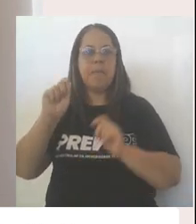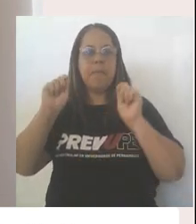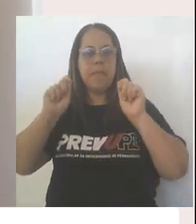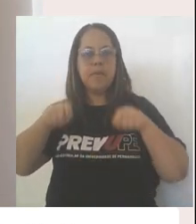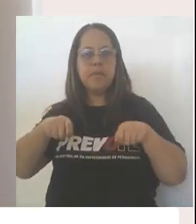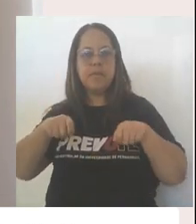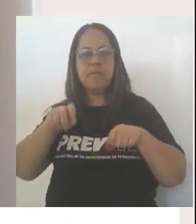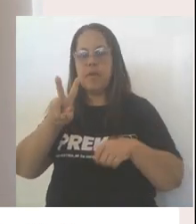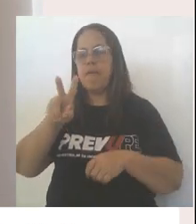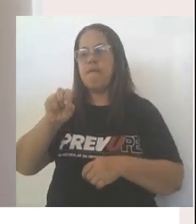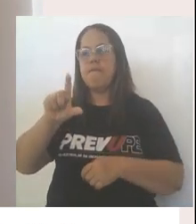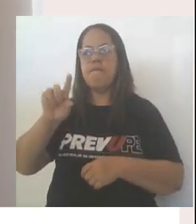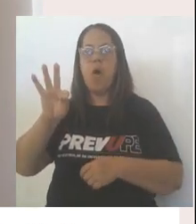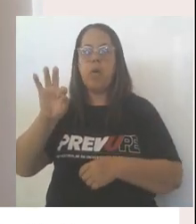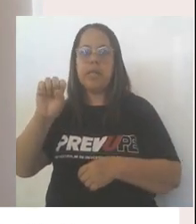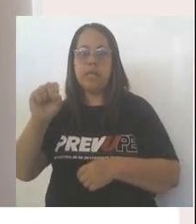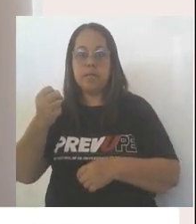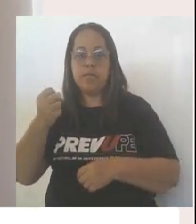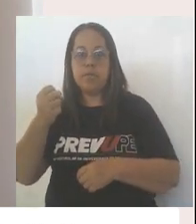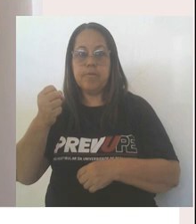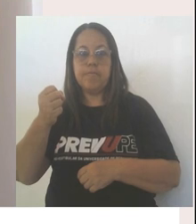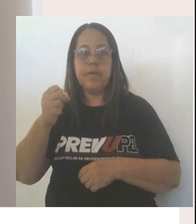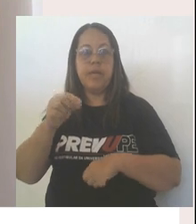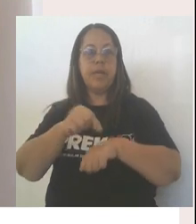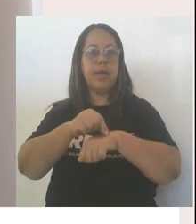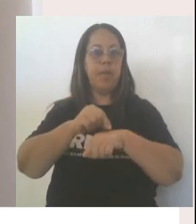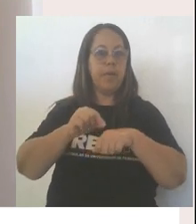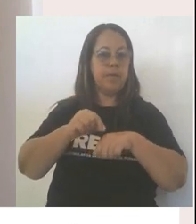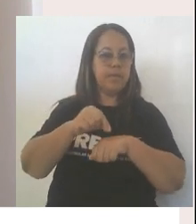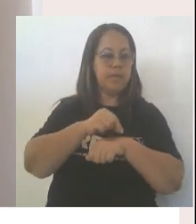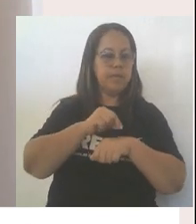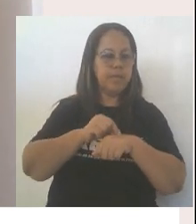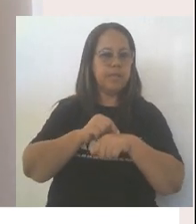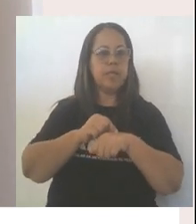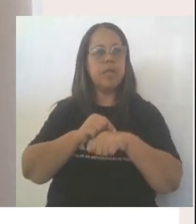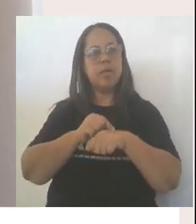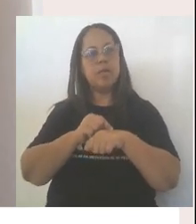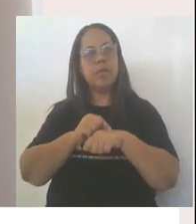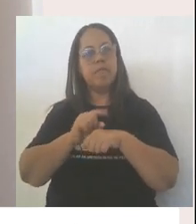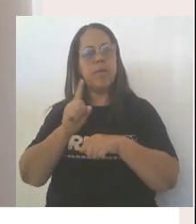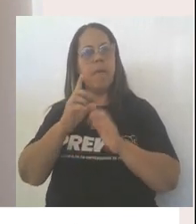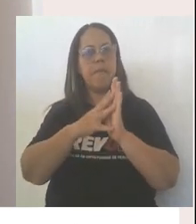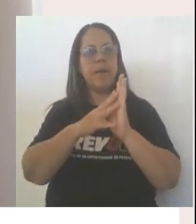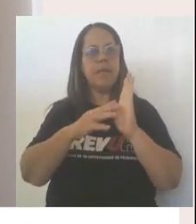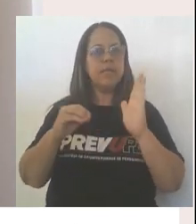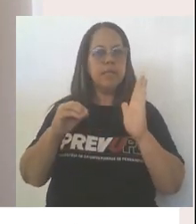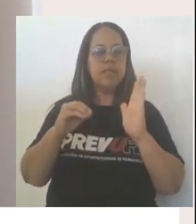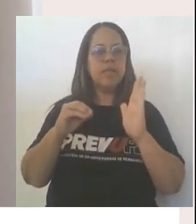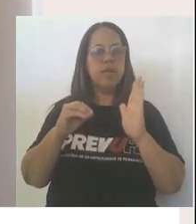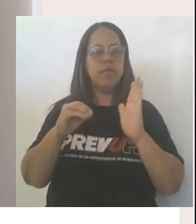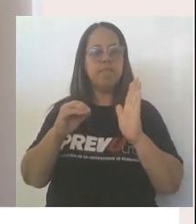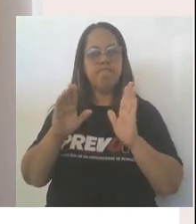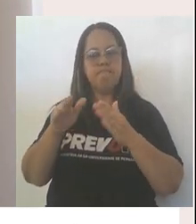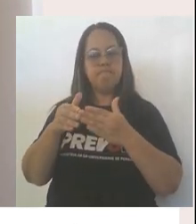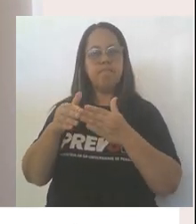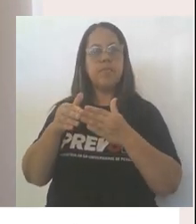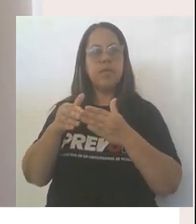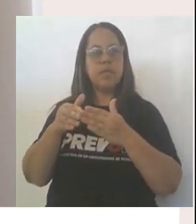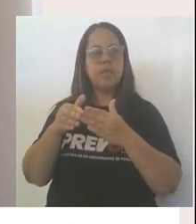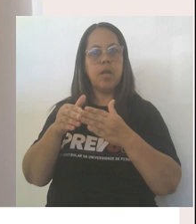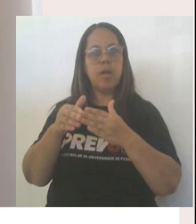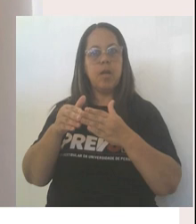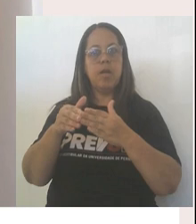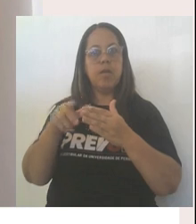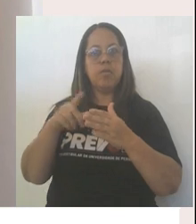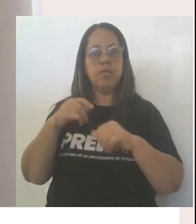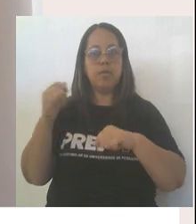Em volts. Em uma célula eletroquímica em condições não padrão, levando em consideração a concentração